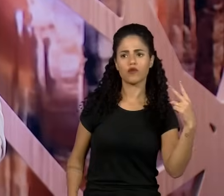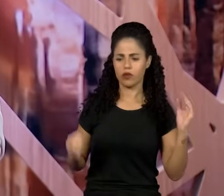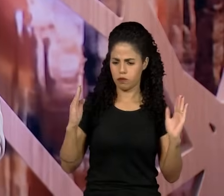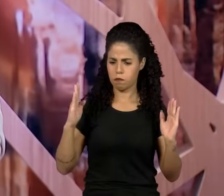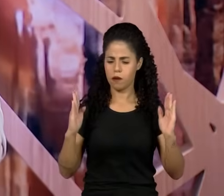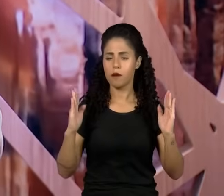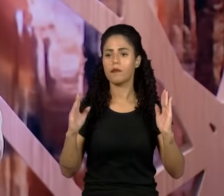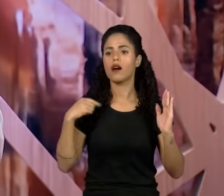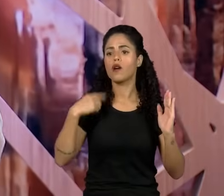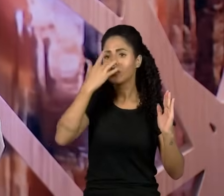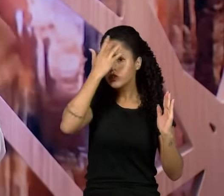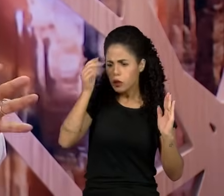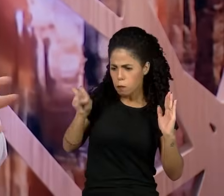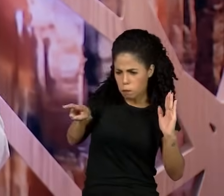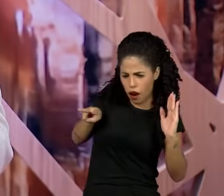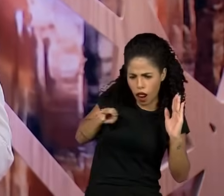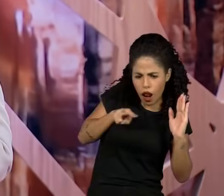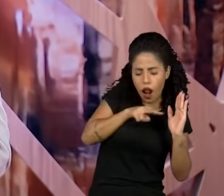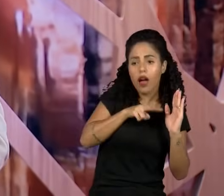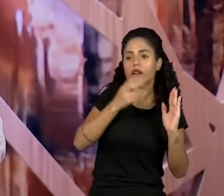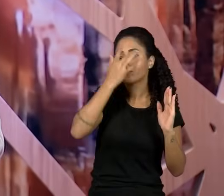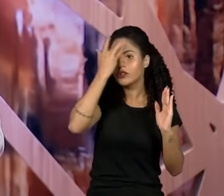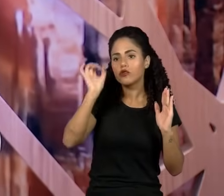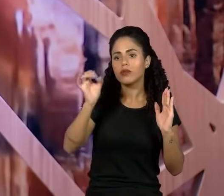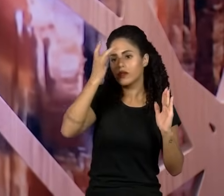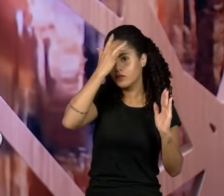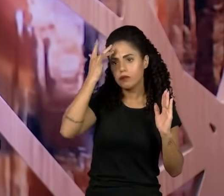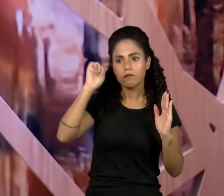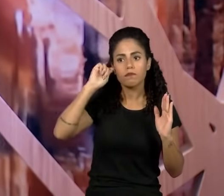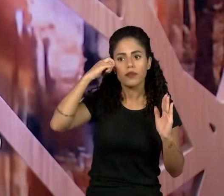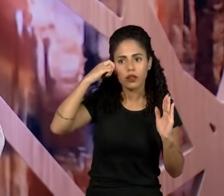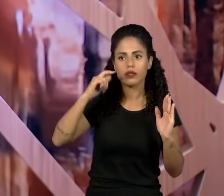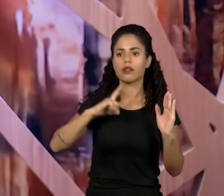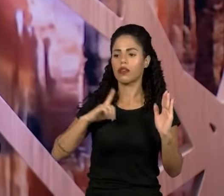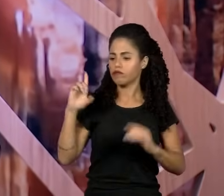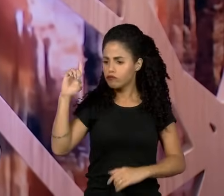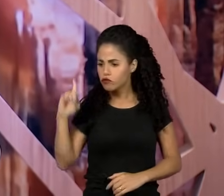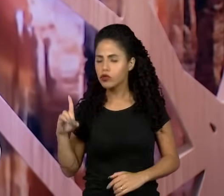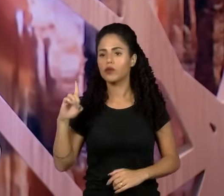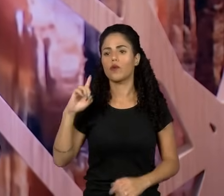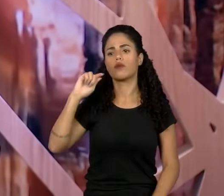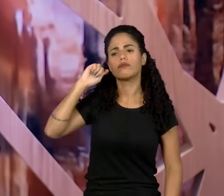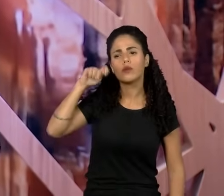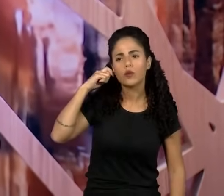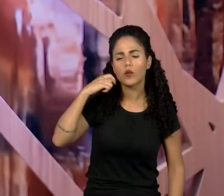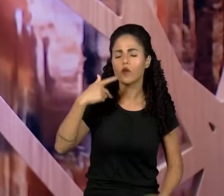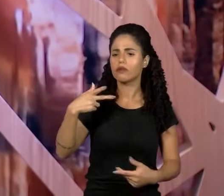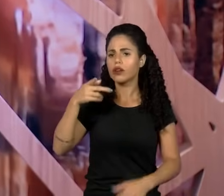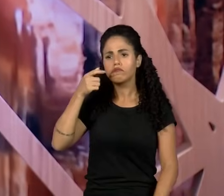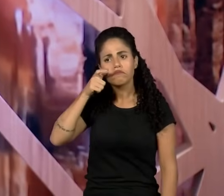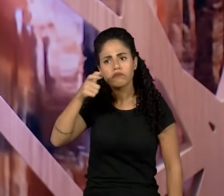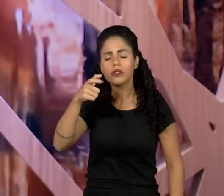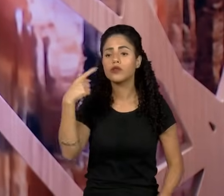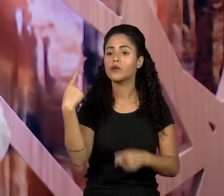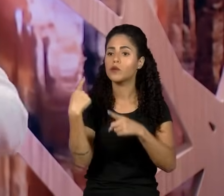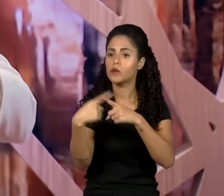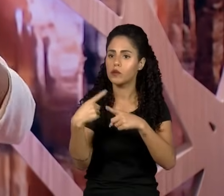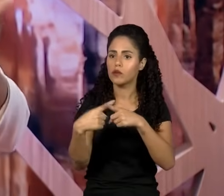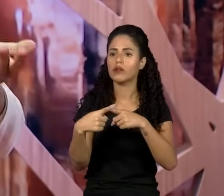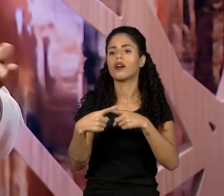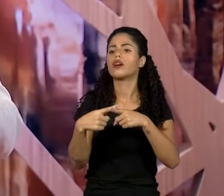negra, justamente, olhando para diretores. Então, onde é que está a autoria, né, no campo da direção? E foi muito interessante, a gente acabamos